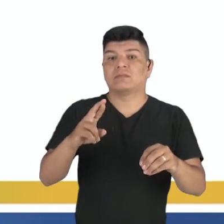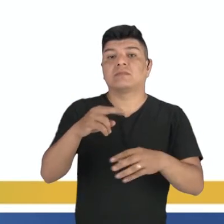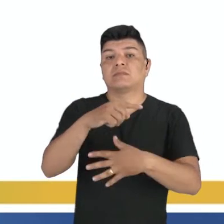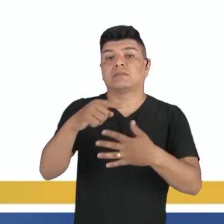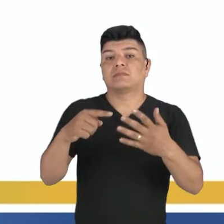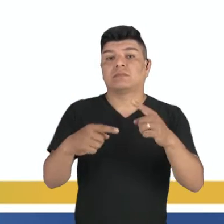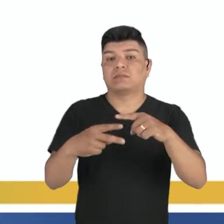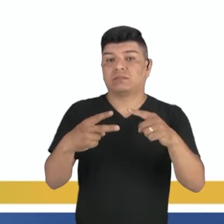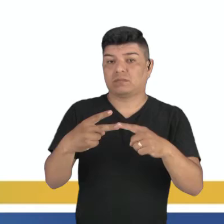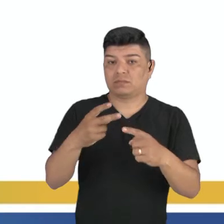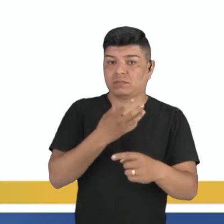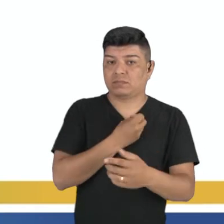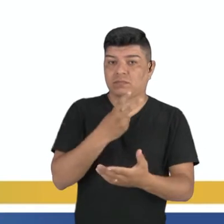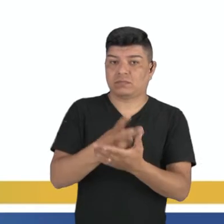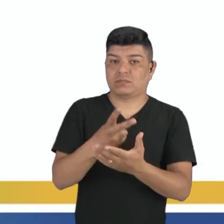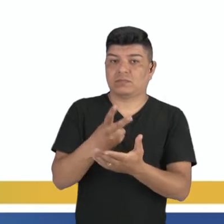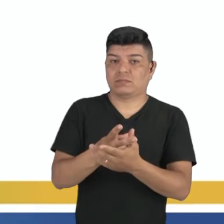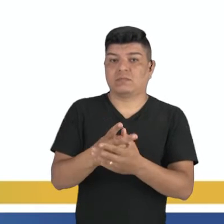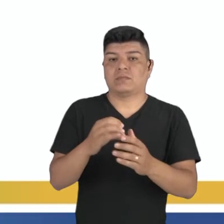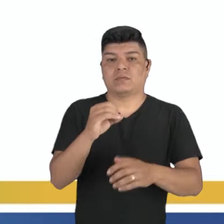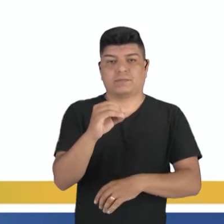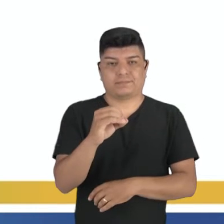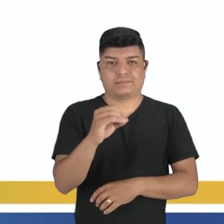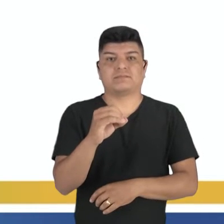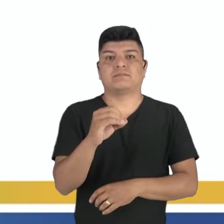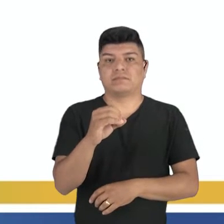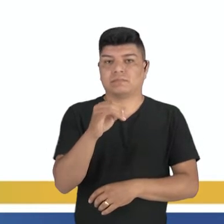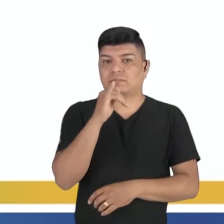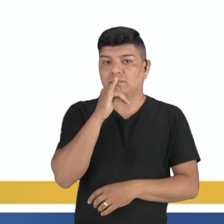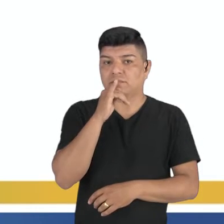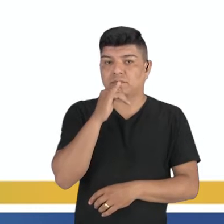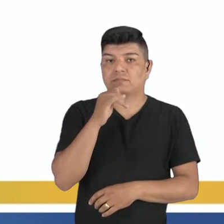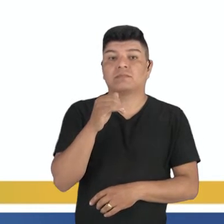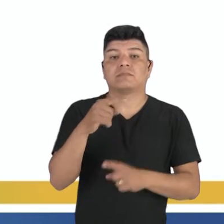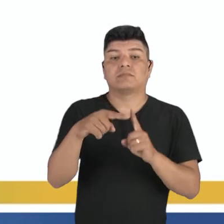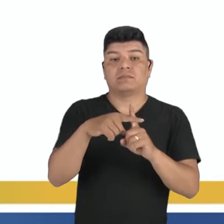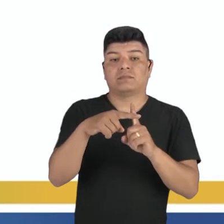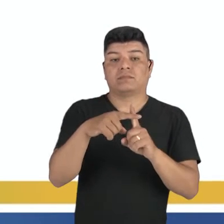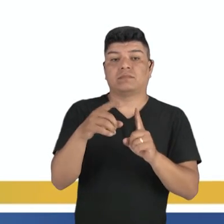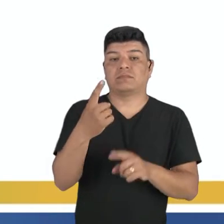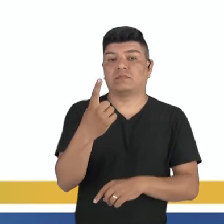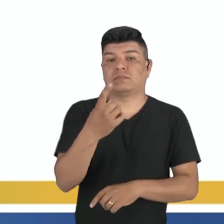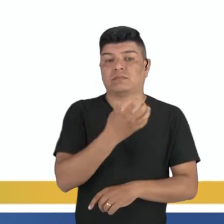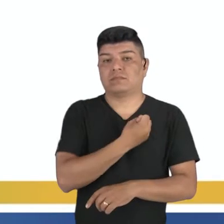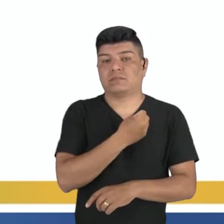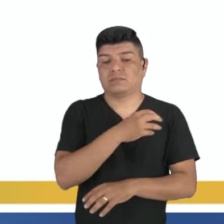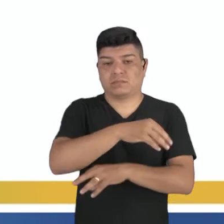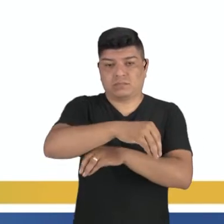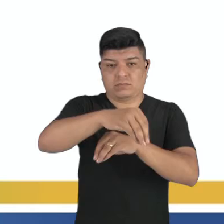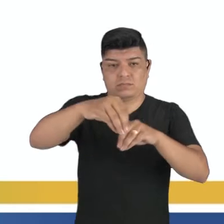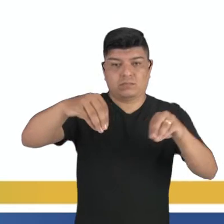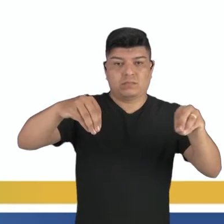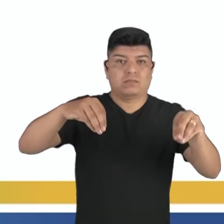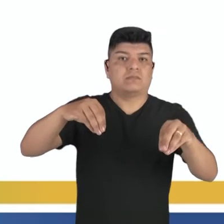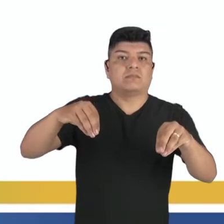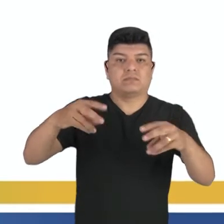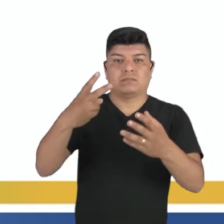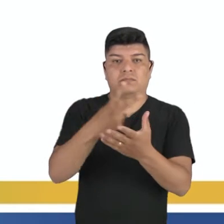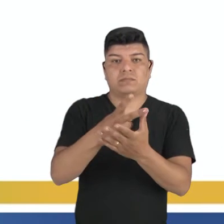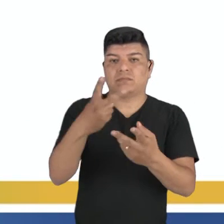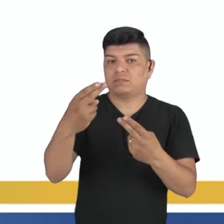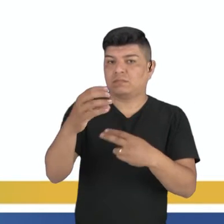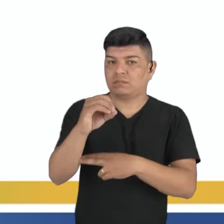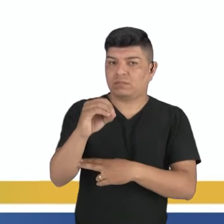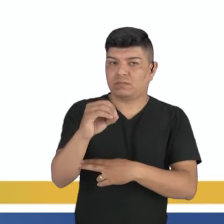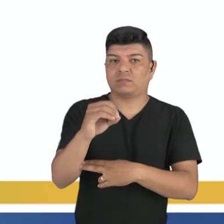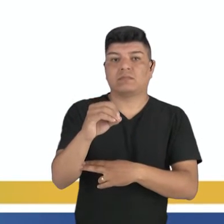operação entre os dois números sempre será um elemento neutro, né? Por exemplo, aí na soma, né, a soma de um número com seu inverso, né, é sempre igual